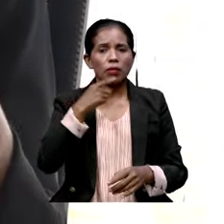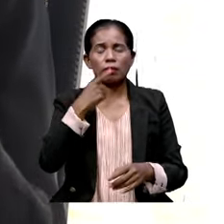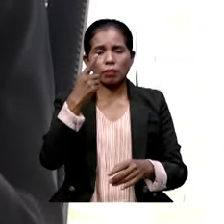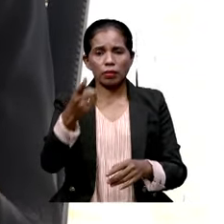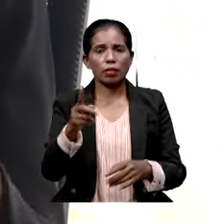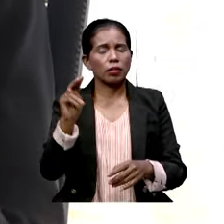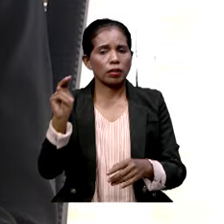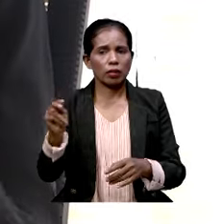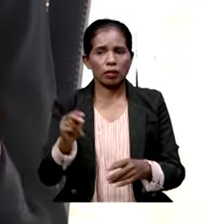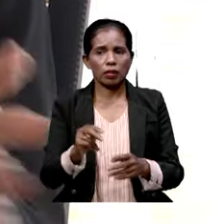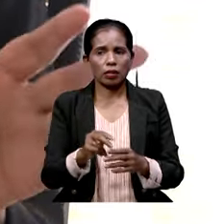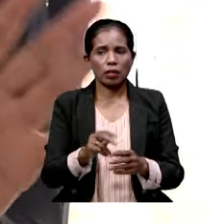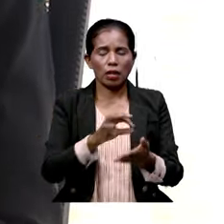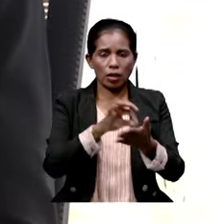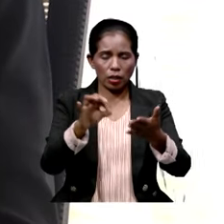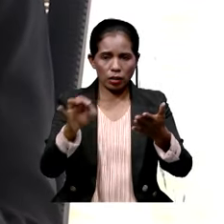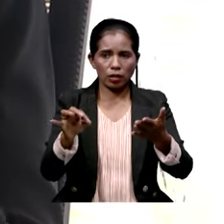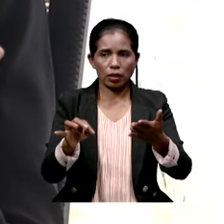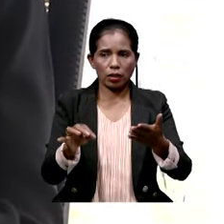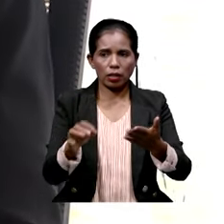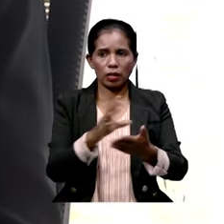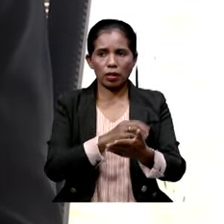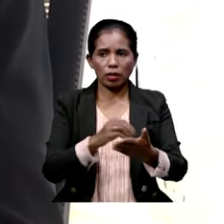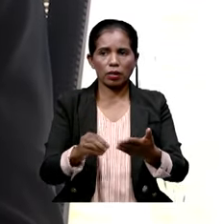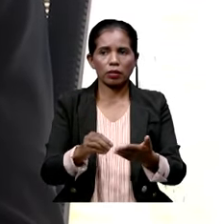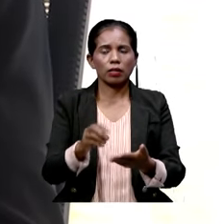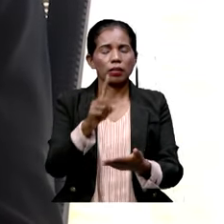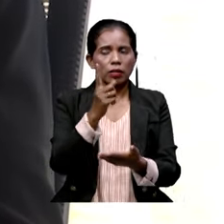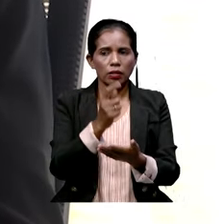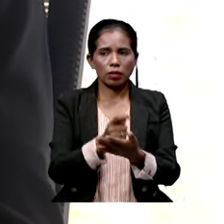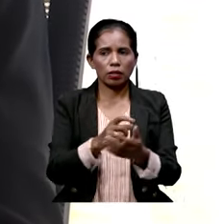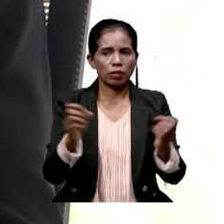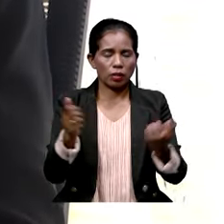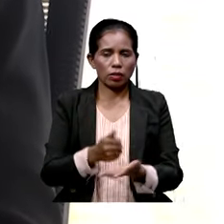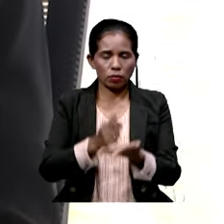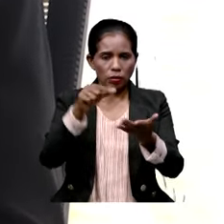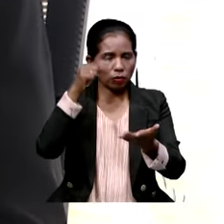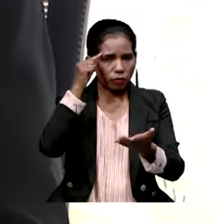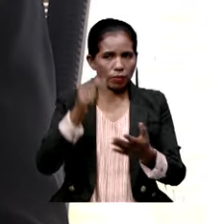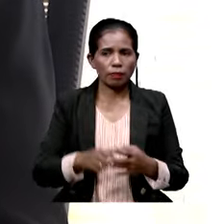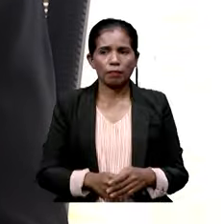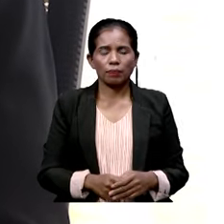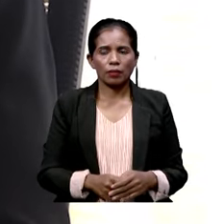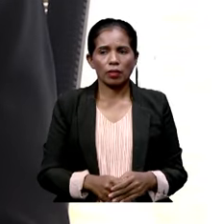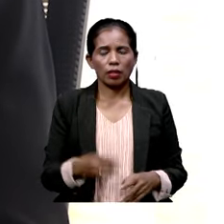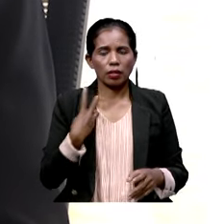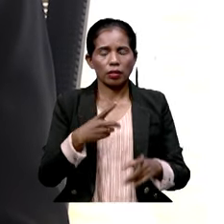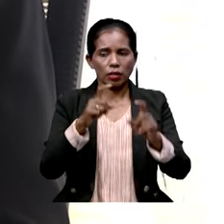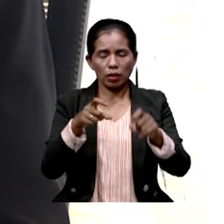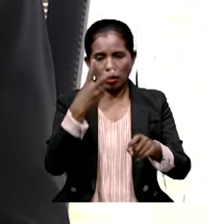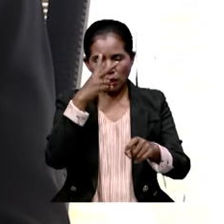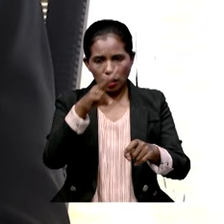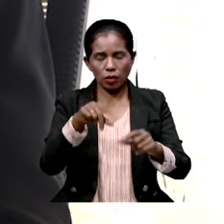relatório, não é uma carreira que uma página rir um barra, mas depois lá ajuda o governo. Então, estou tentando orientar para a equipa, né?